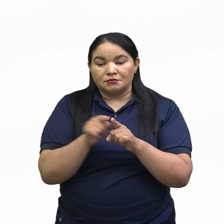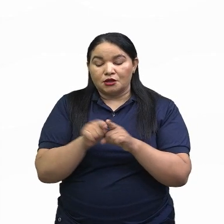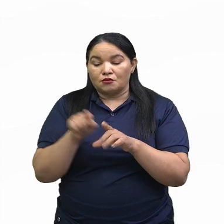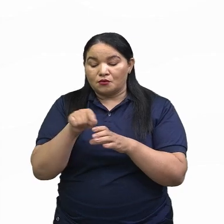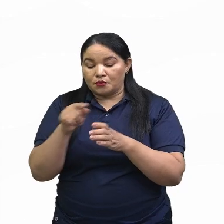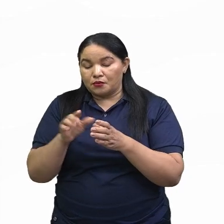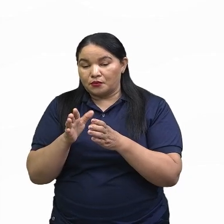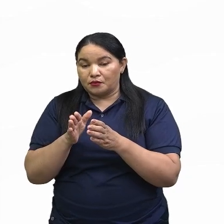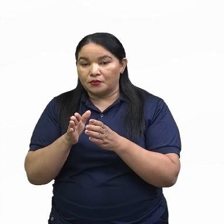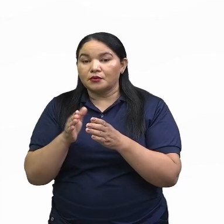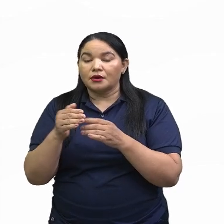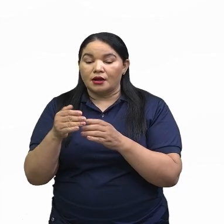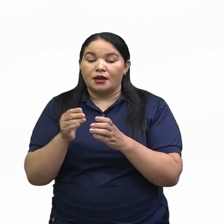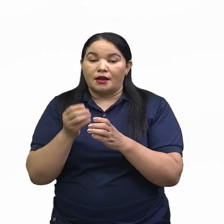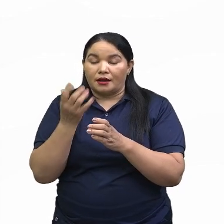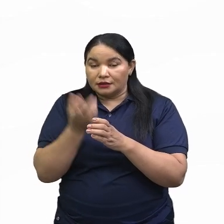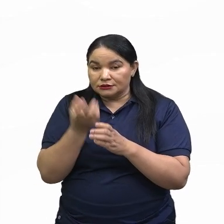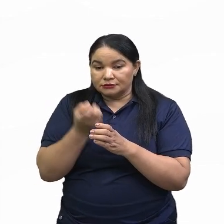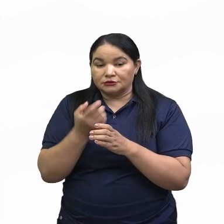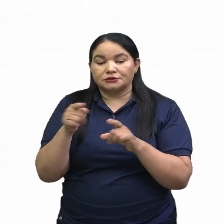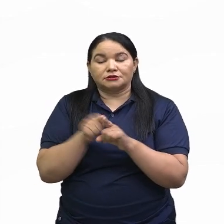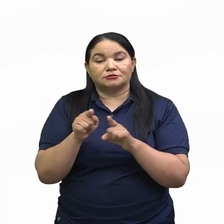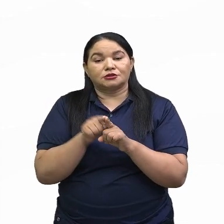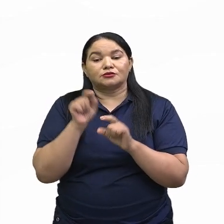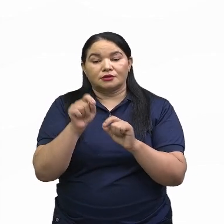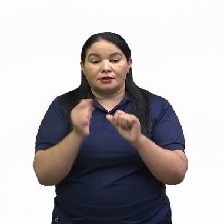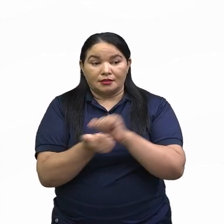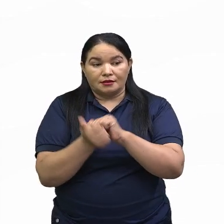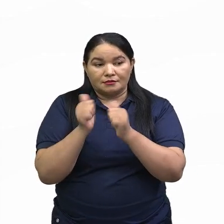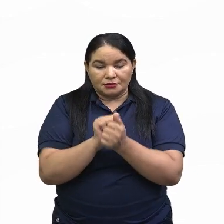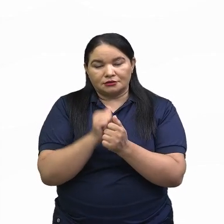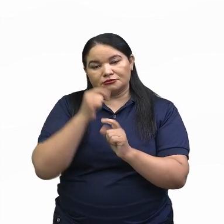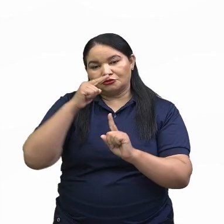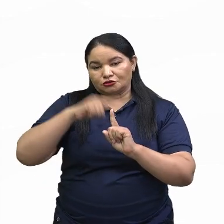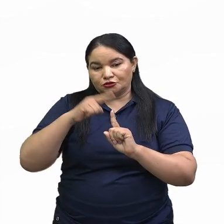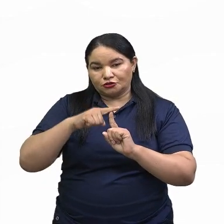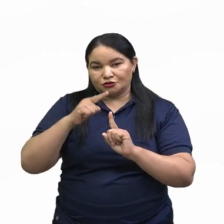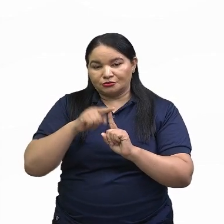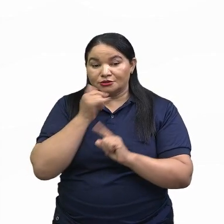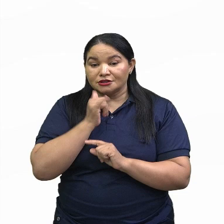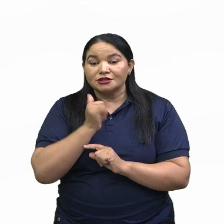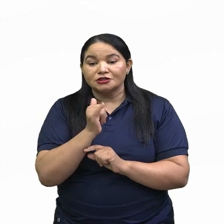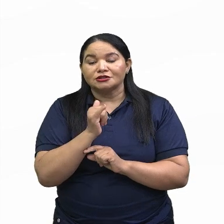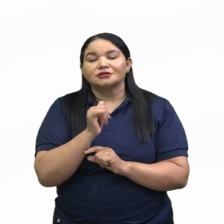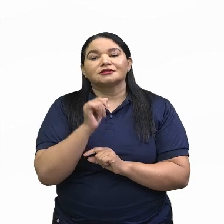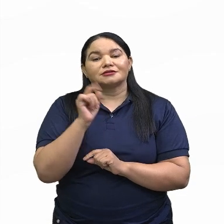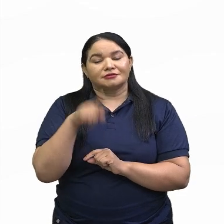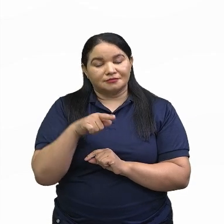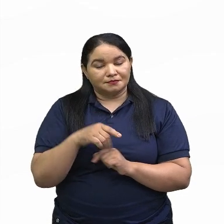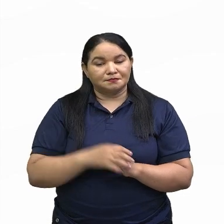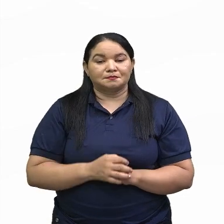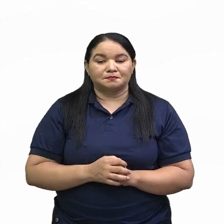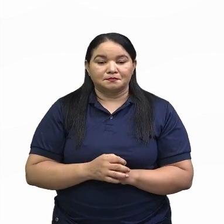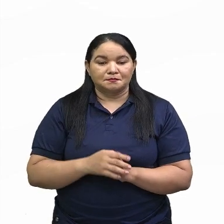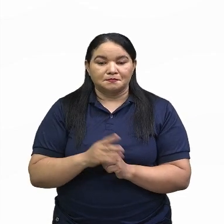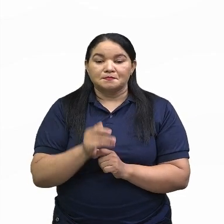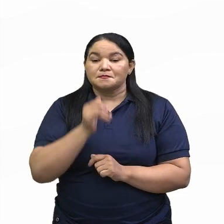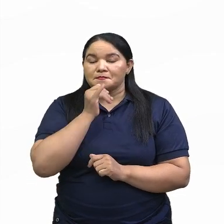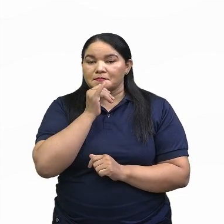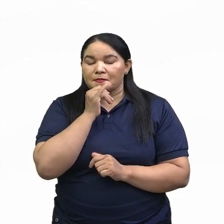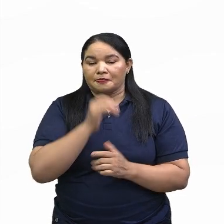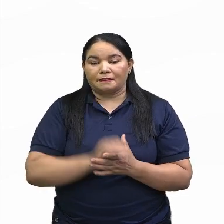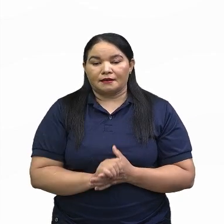função transformar algum tipo de energia em energia elétrica para